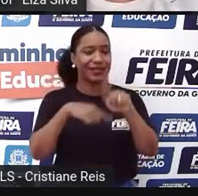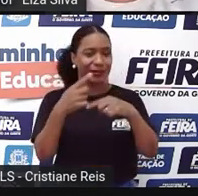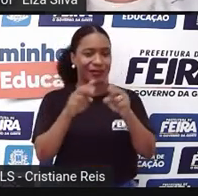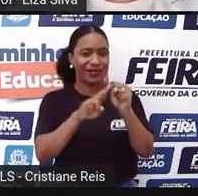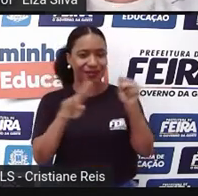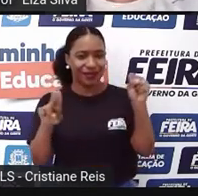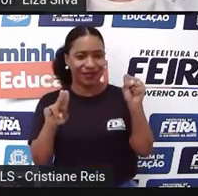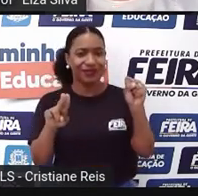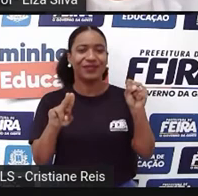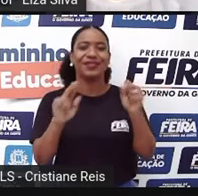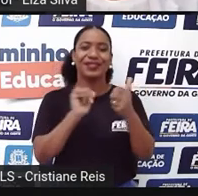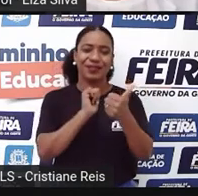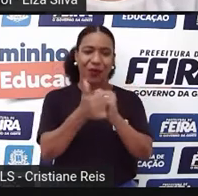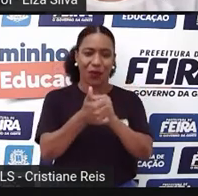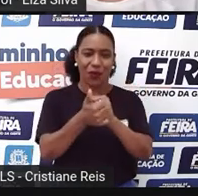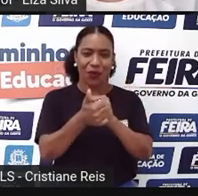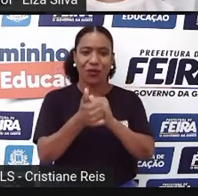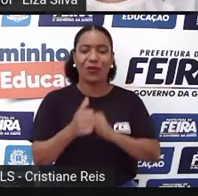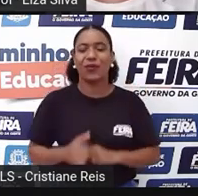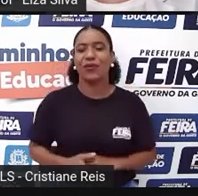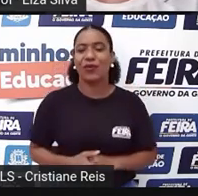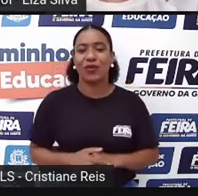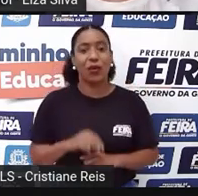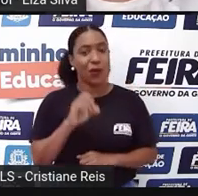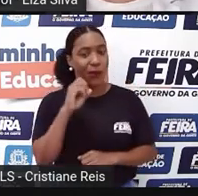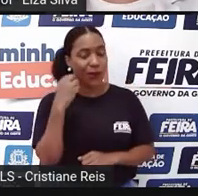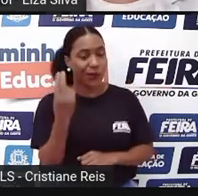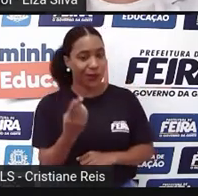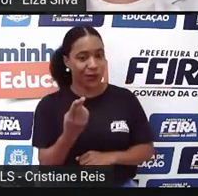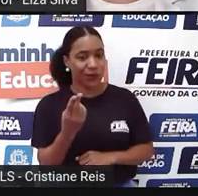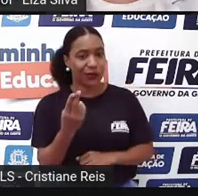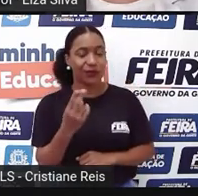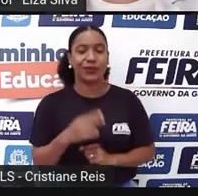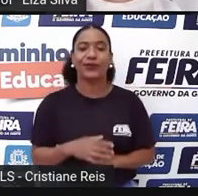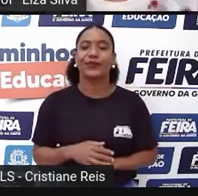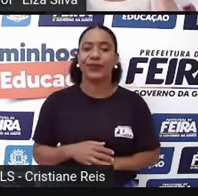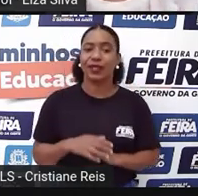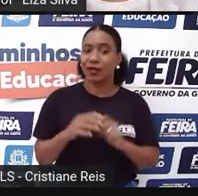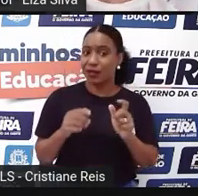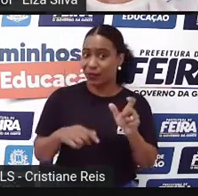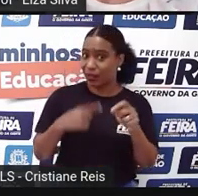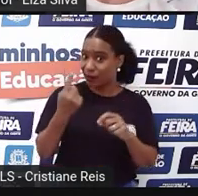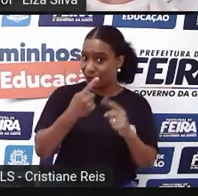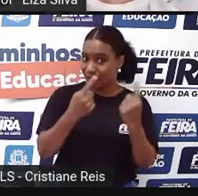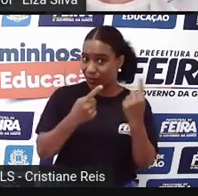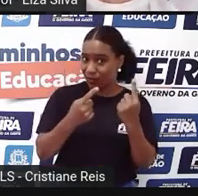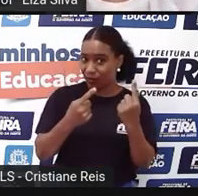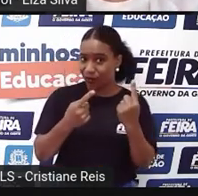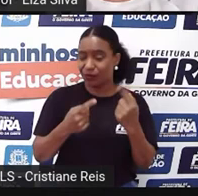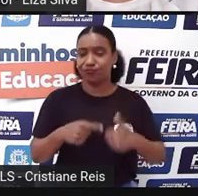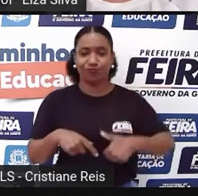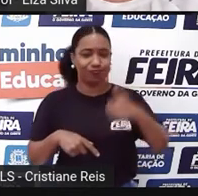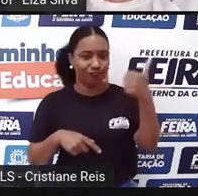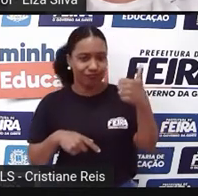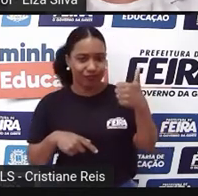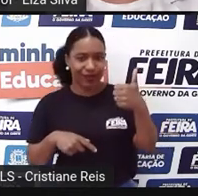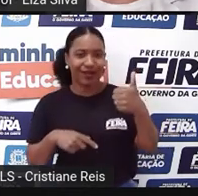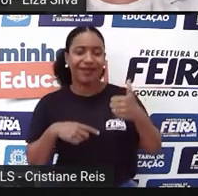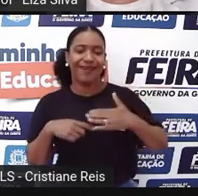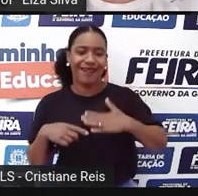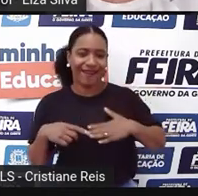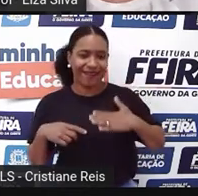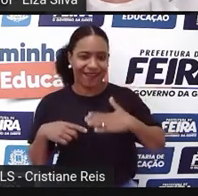sports. Ou eu posso utilizar, logo depois do like, um verbo expressando uma